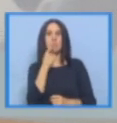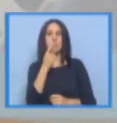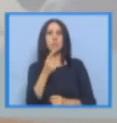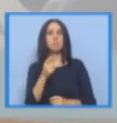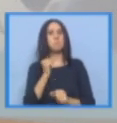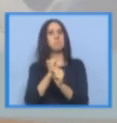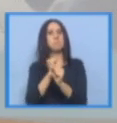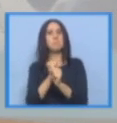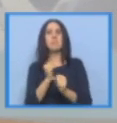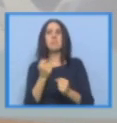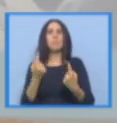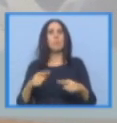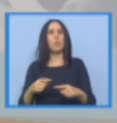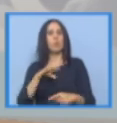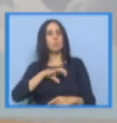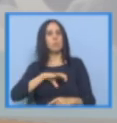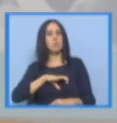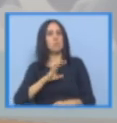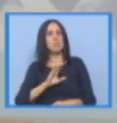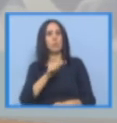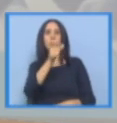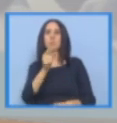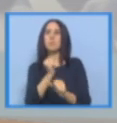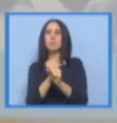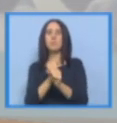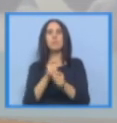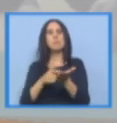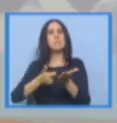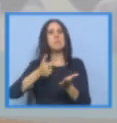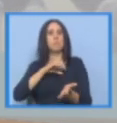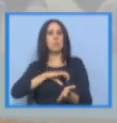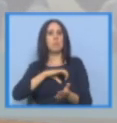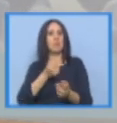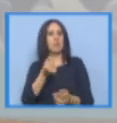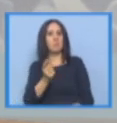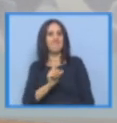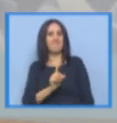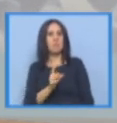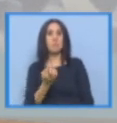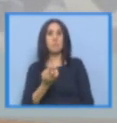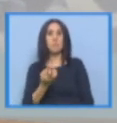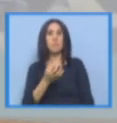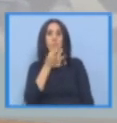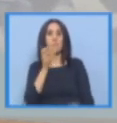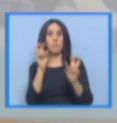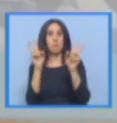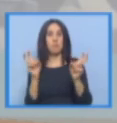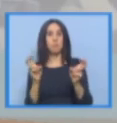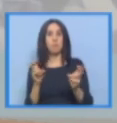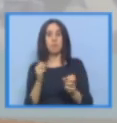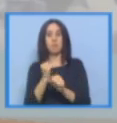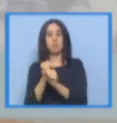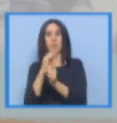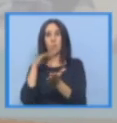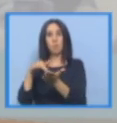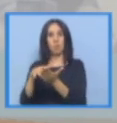trabalho não deve pensar apenas na remuneração, ou as pessoas não trabalham apenas pelo dinheiro, mas realmente, quando falamos de Código do Trabalho